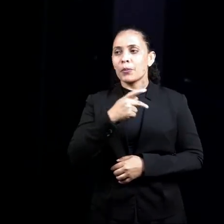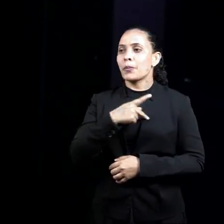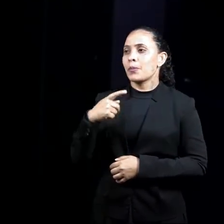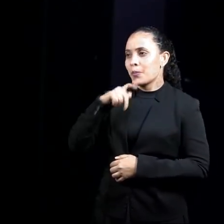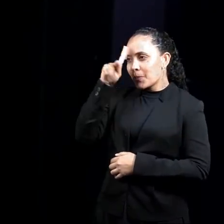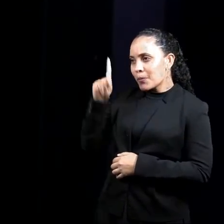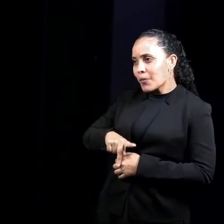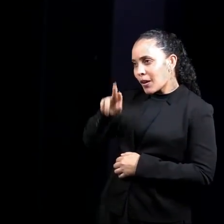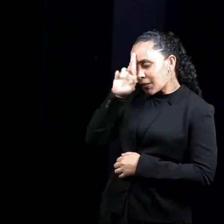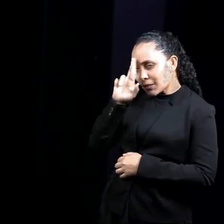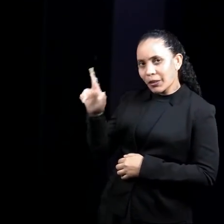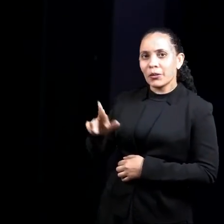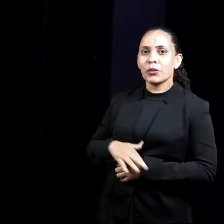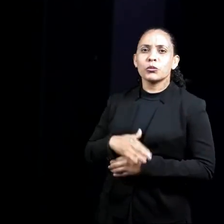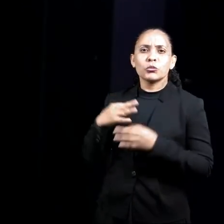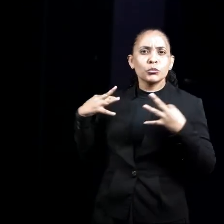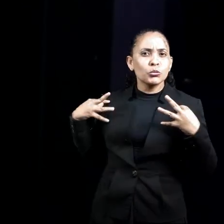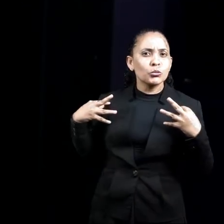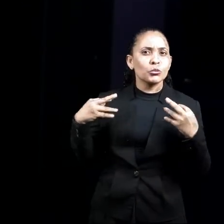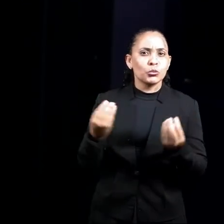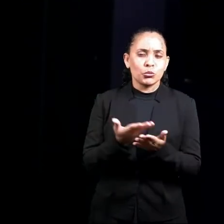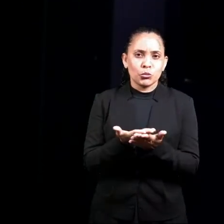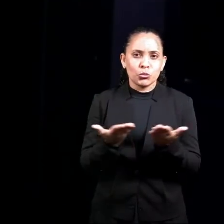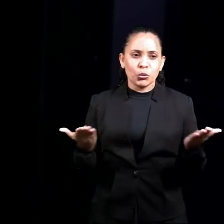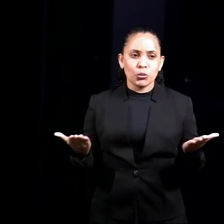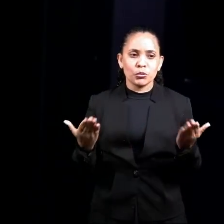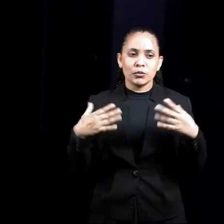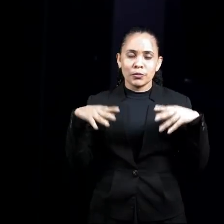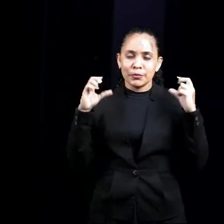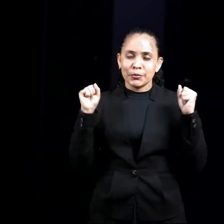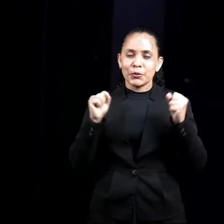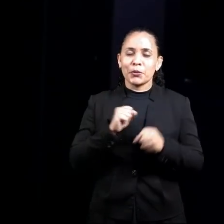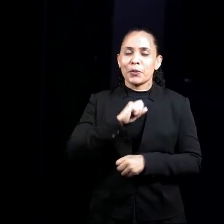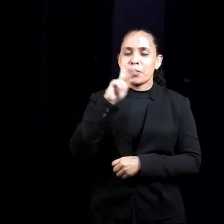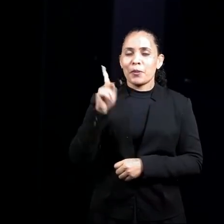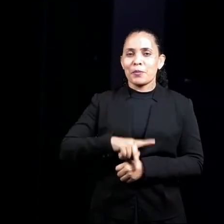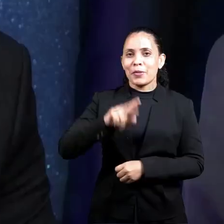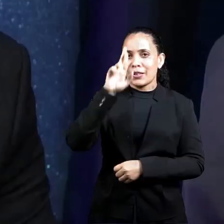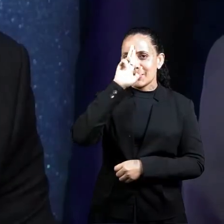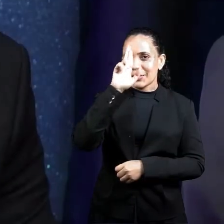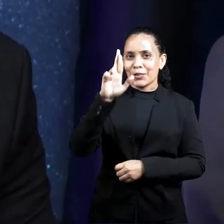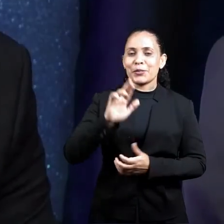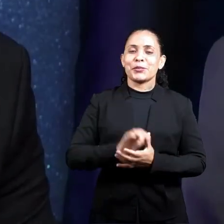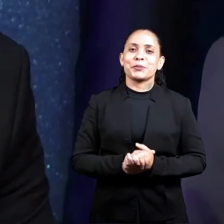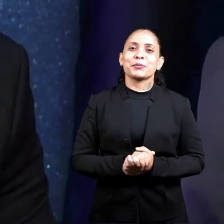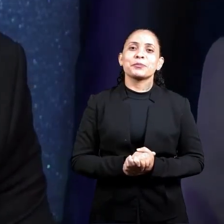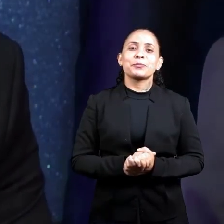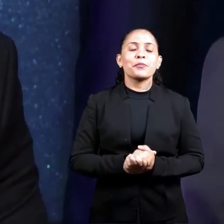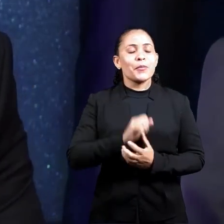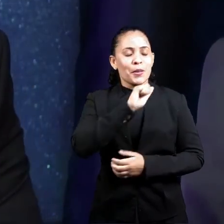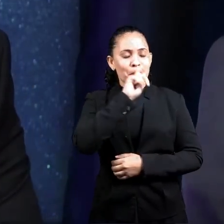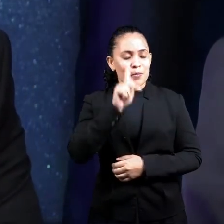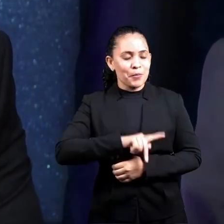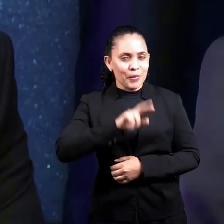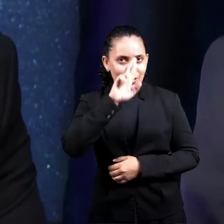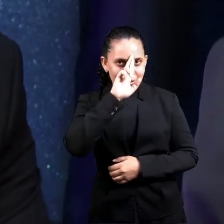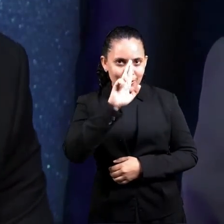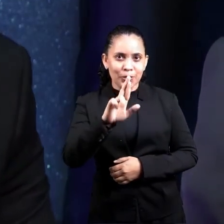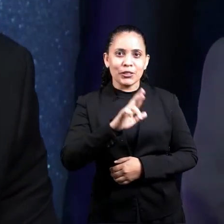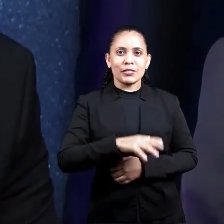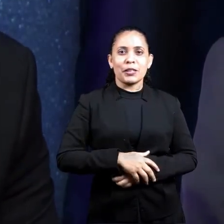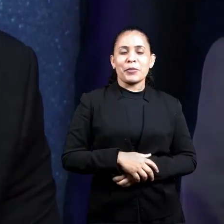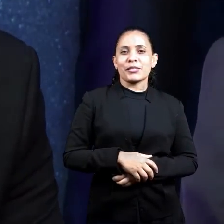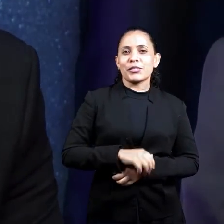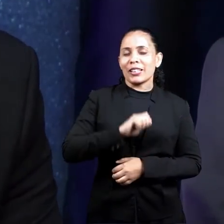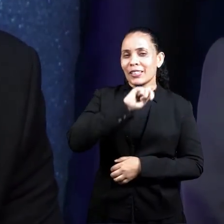Pai do Senhor, pastor Roberto. A paz do Senhor a todos os nossos irmãos, nossos ouvintes. Paz do Senhor, pastor Roberto. Amém. Paz do Senhor, pastor Alex, pastor Antônio. A